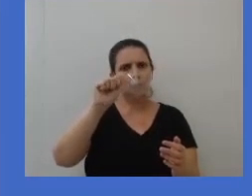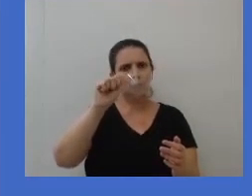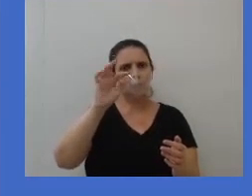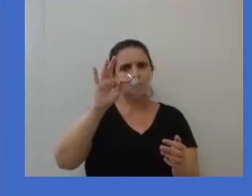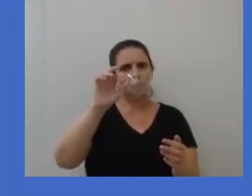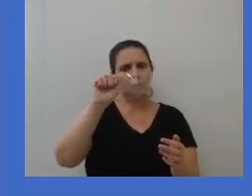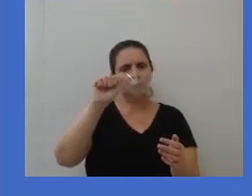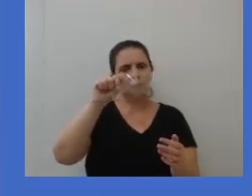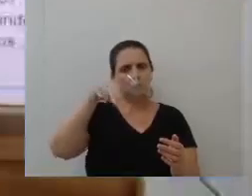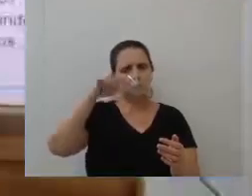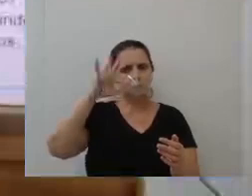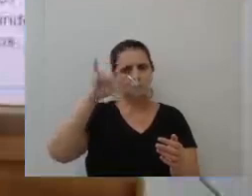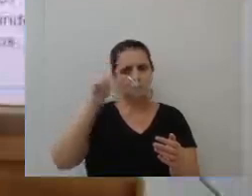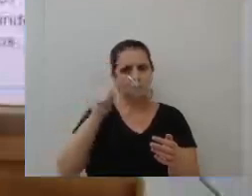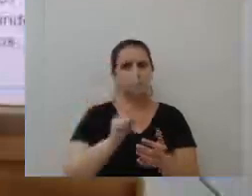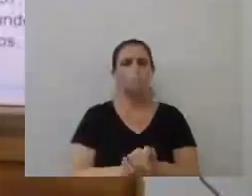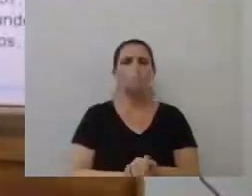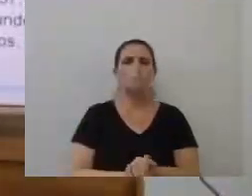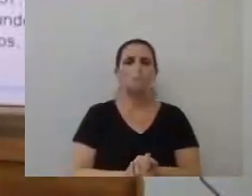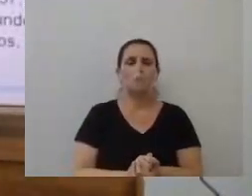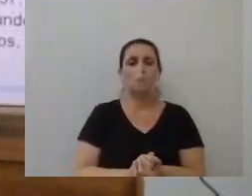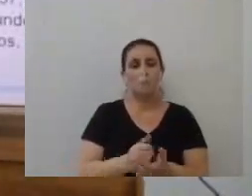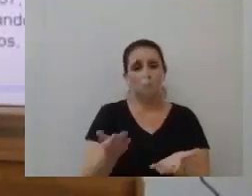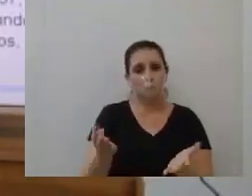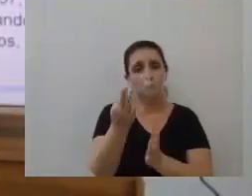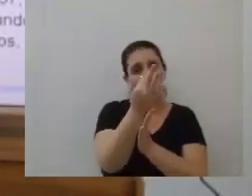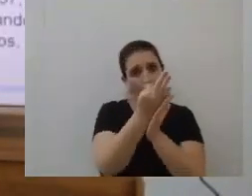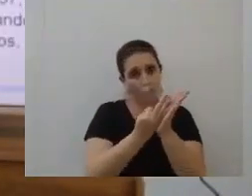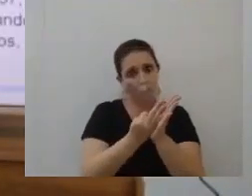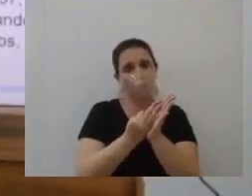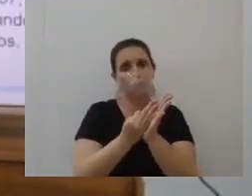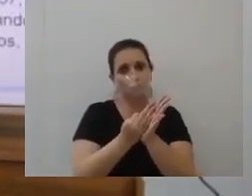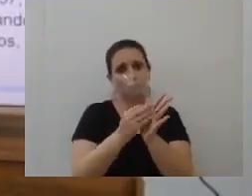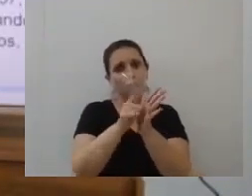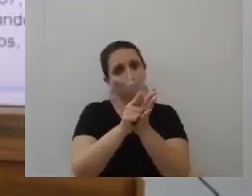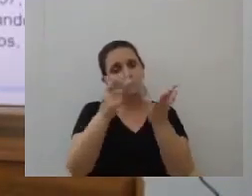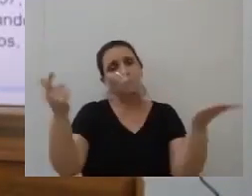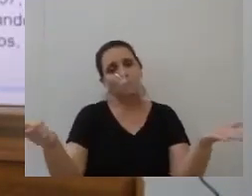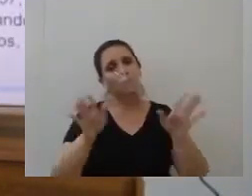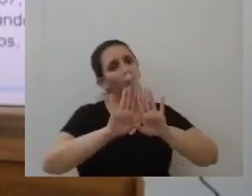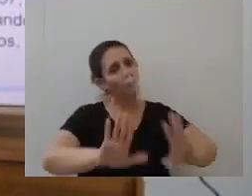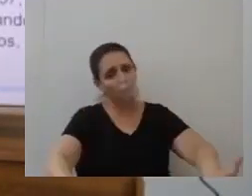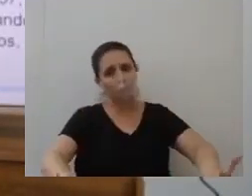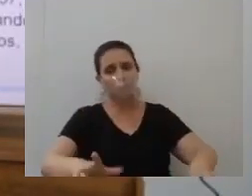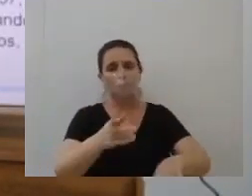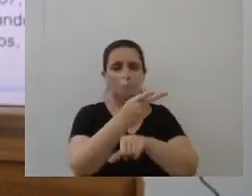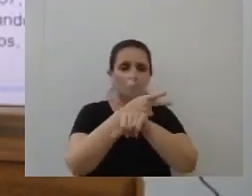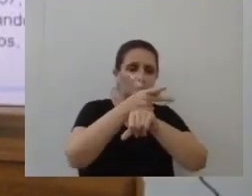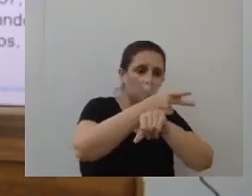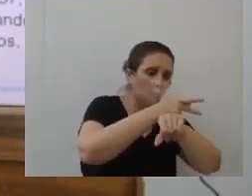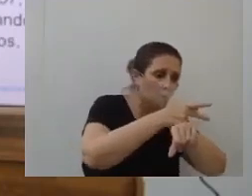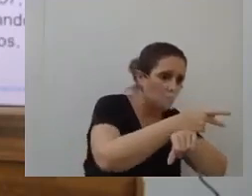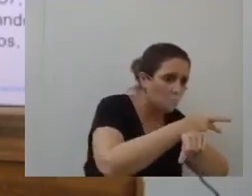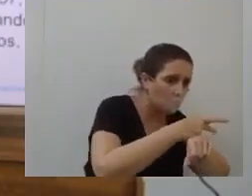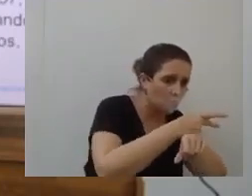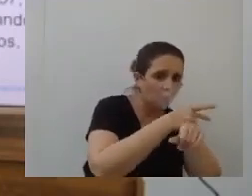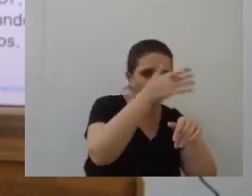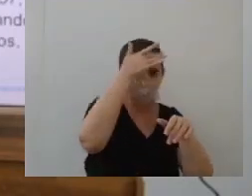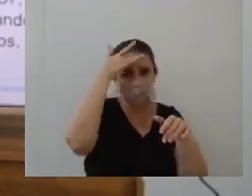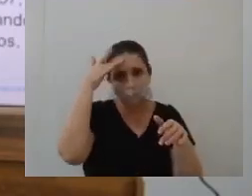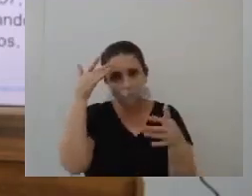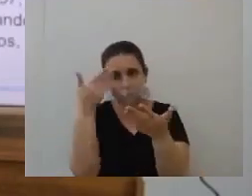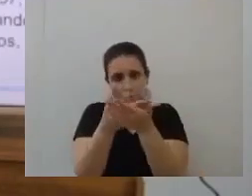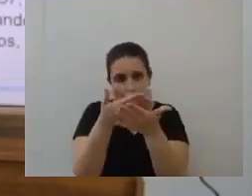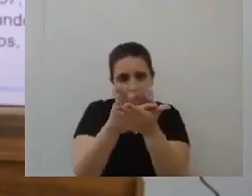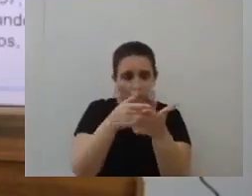Espaciais, INPE. Voltando para mim. Os textos jornalísticos são assim, né? Eles procuram estudiosos,